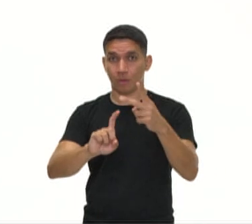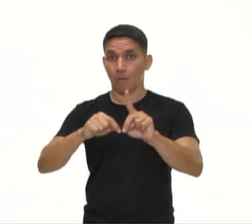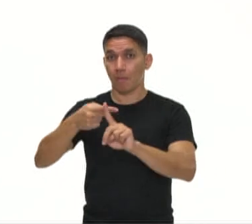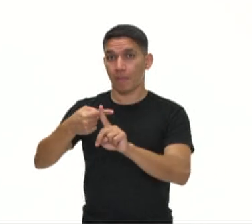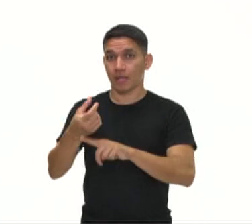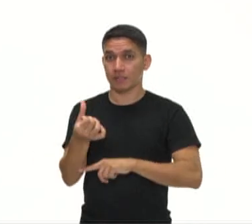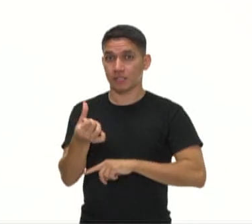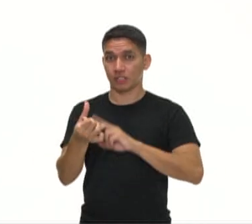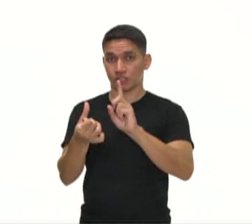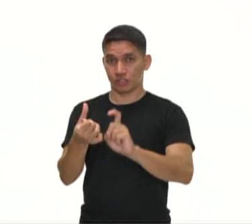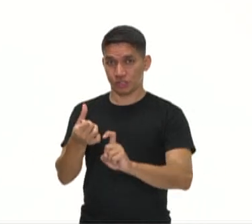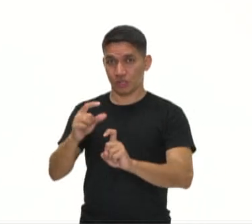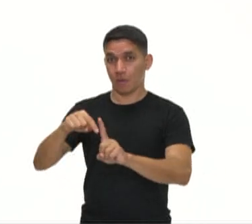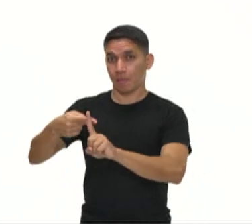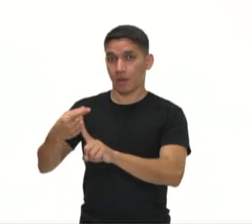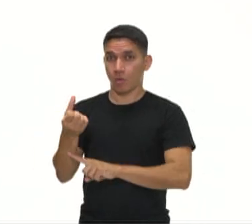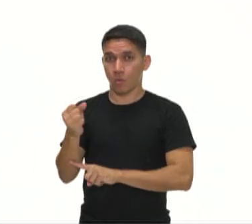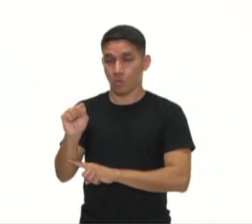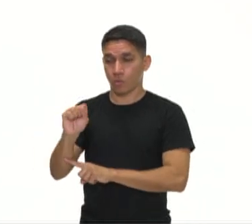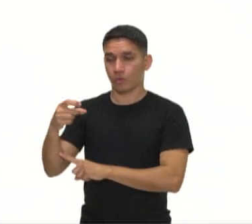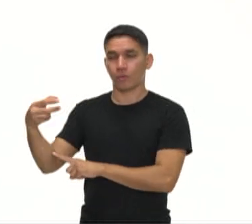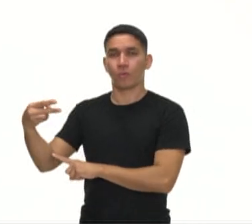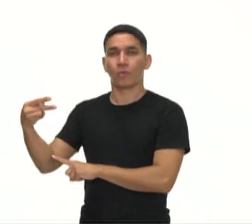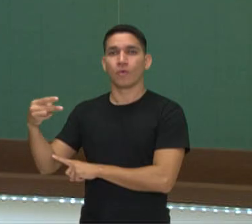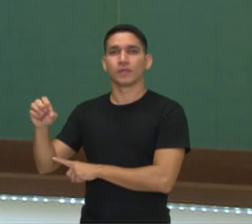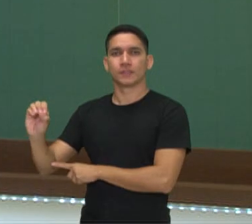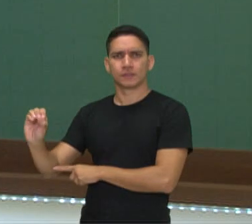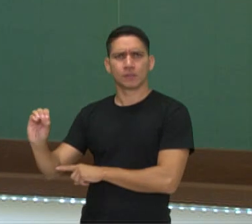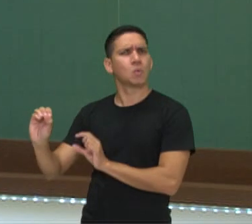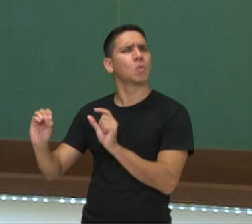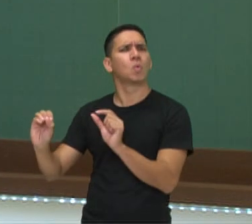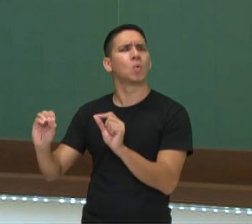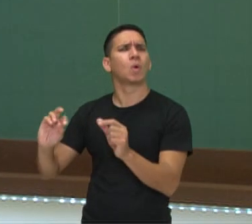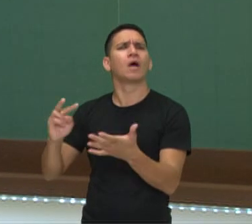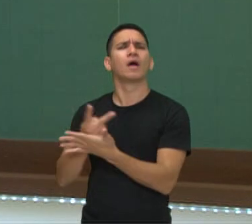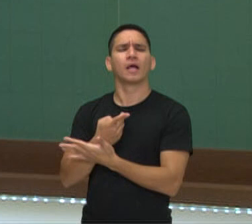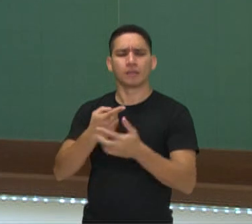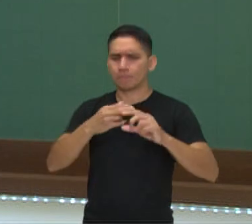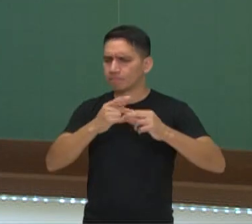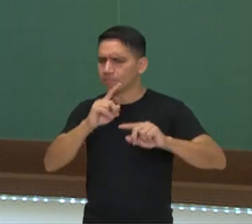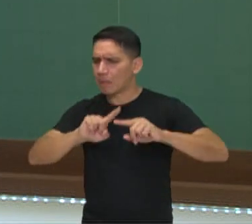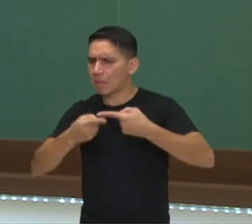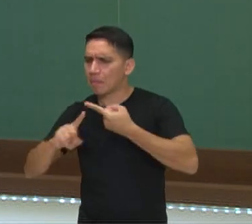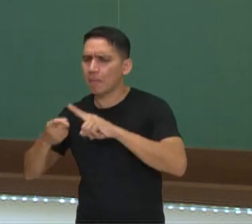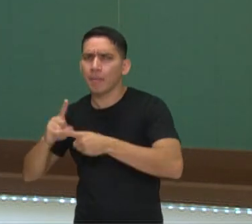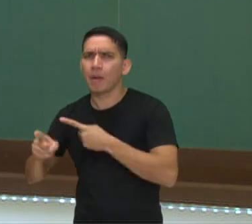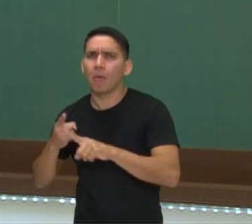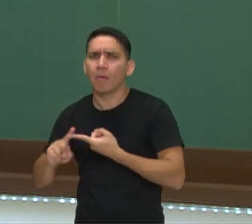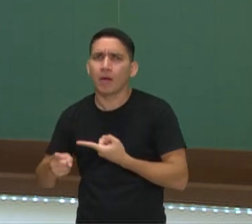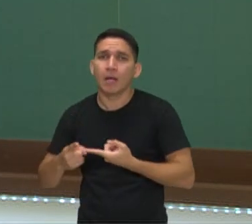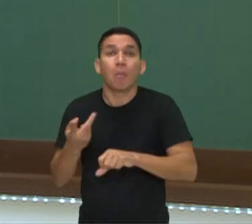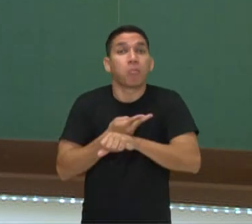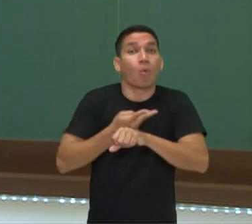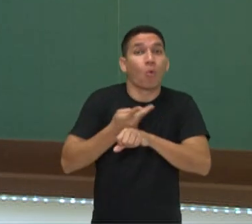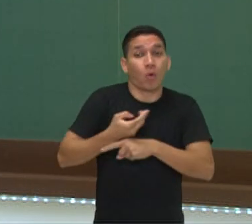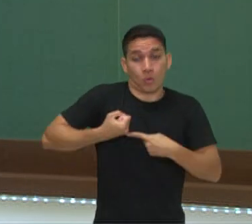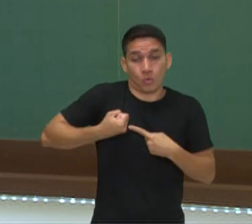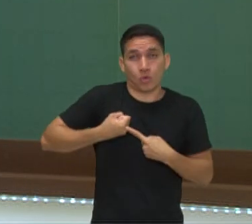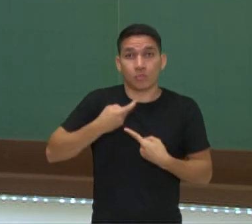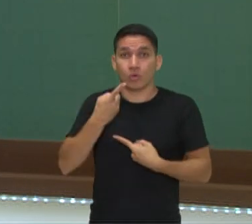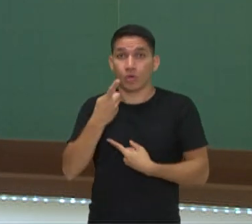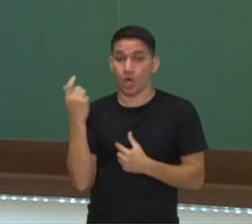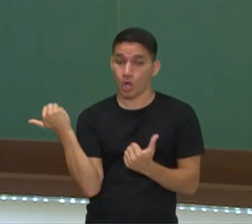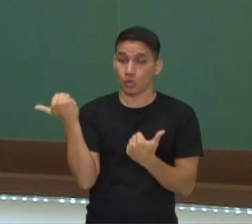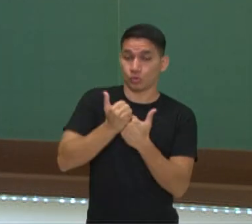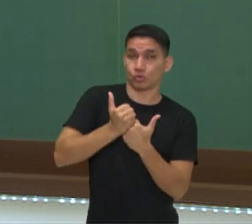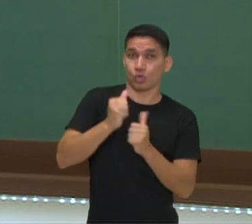mais 6x mais 8 igual a zero. Então, lembrando, o que é resolver uma equação? É você buscar o número que você troca